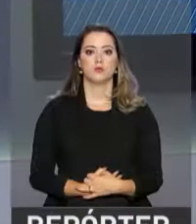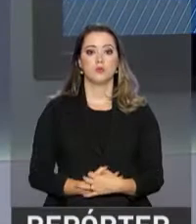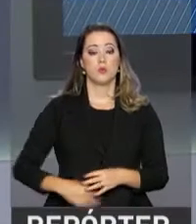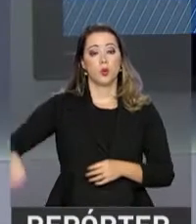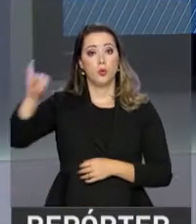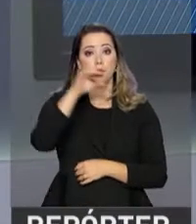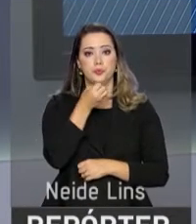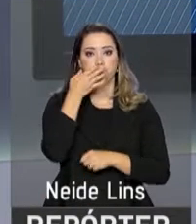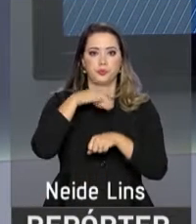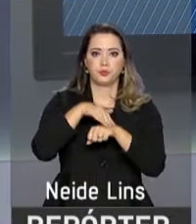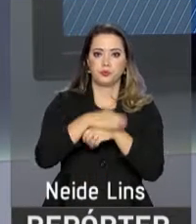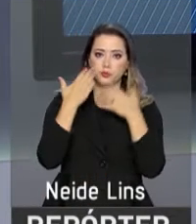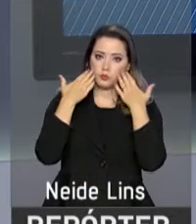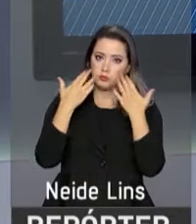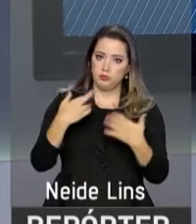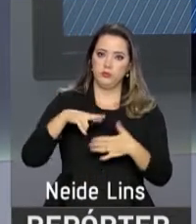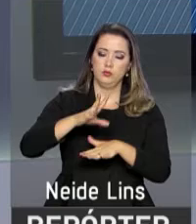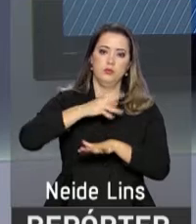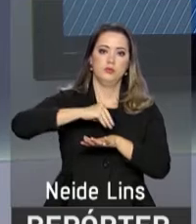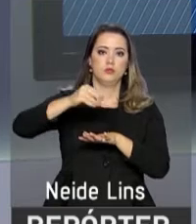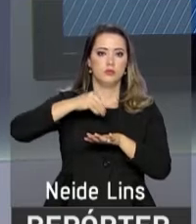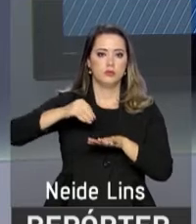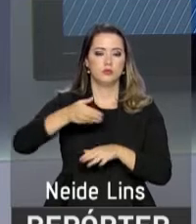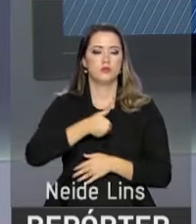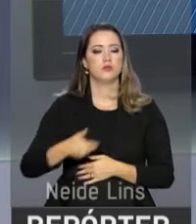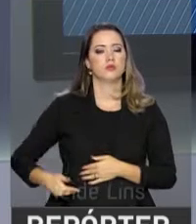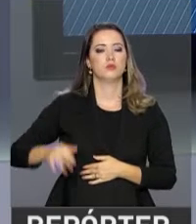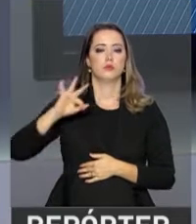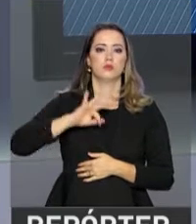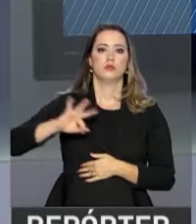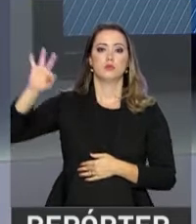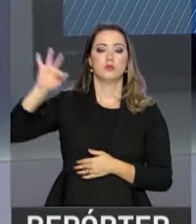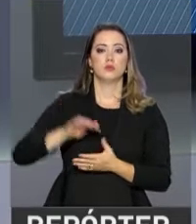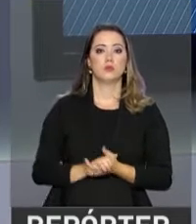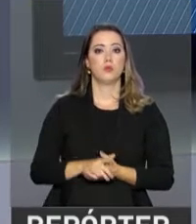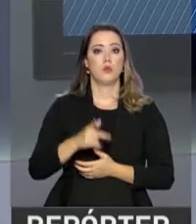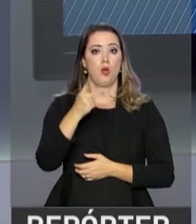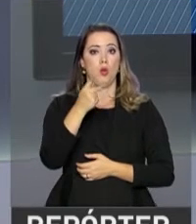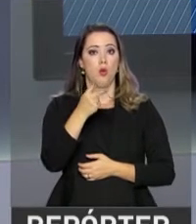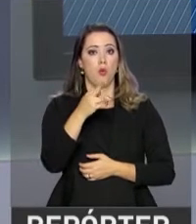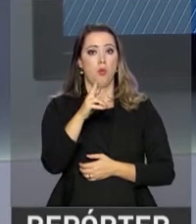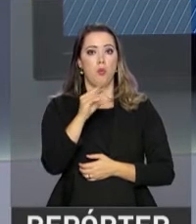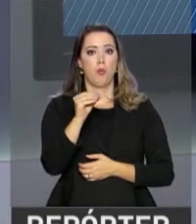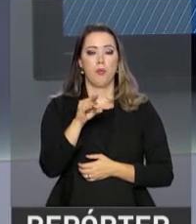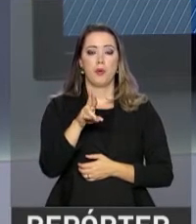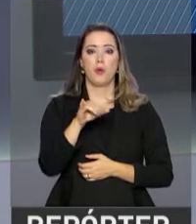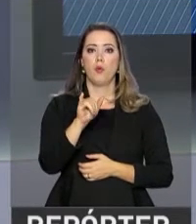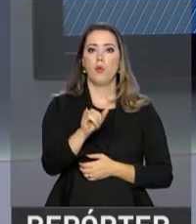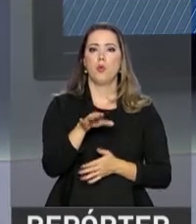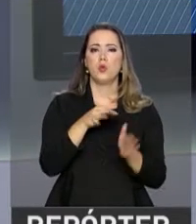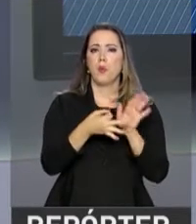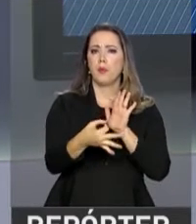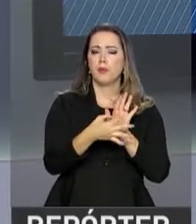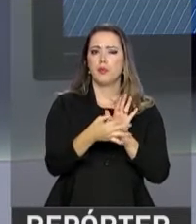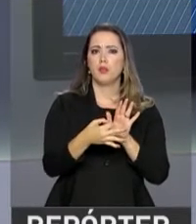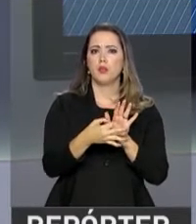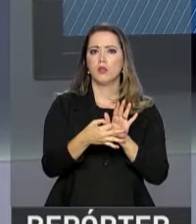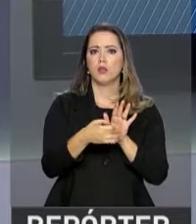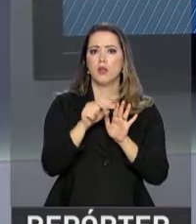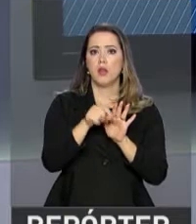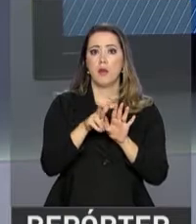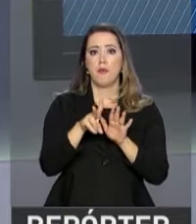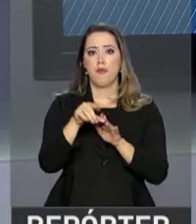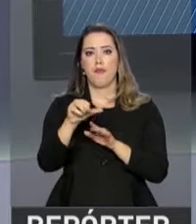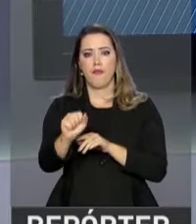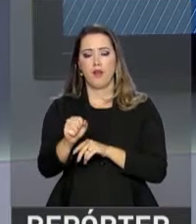Olá, boa noite. No ar, o repórter NBR com as notícias do governo federal. O ProUni abriu consulta para o maior número de vagas da